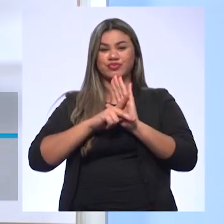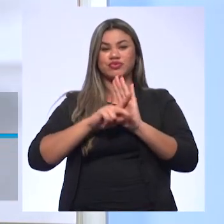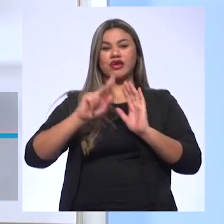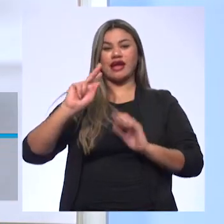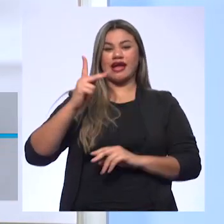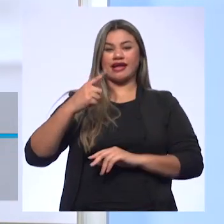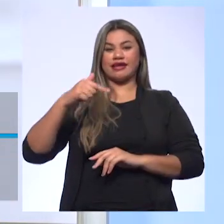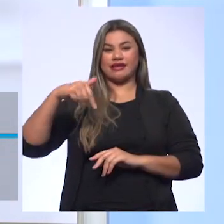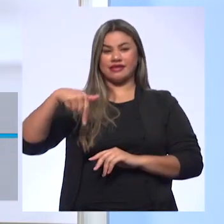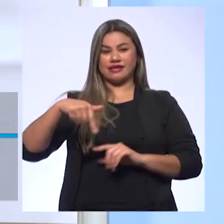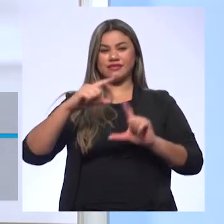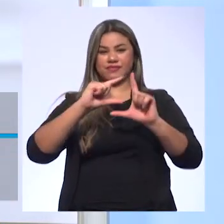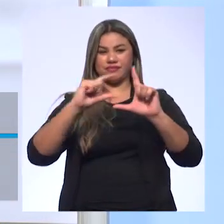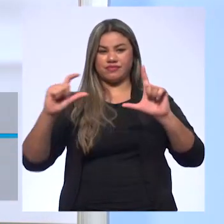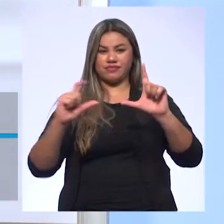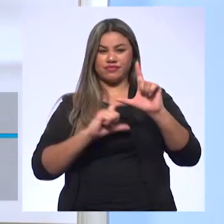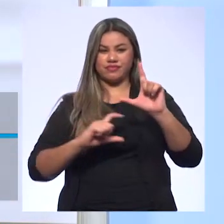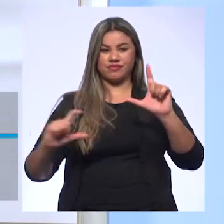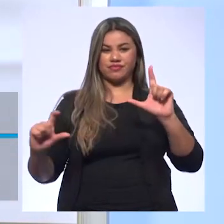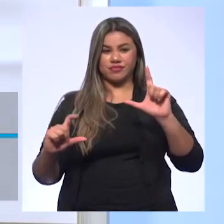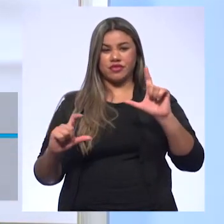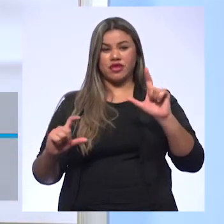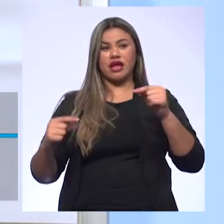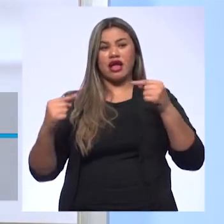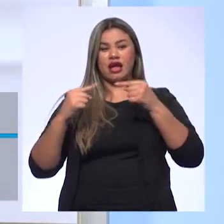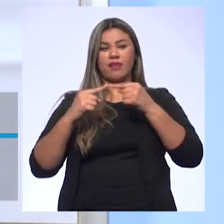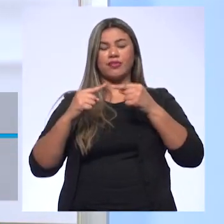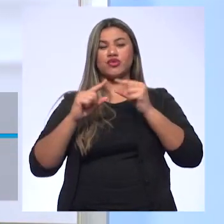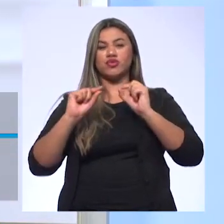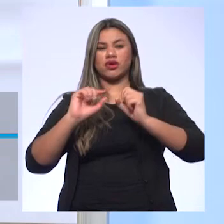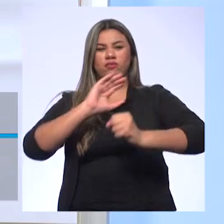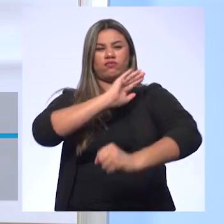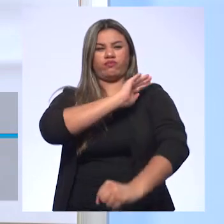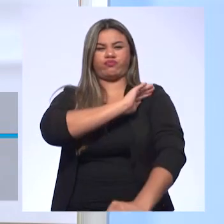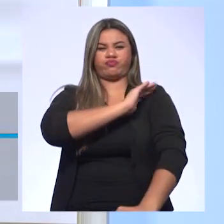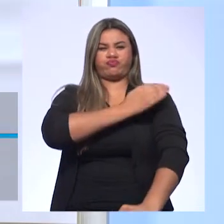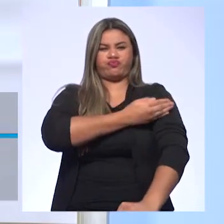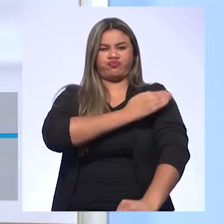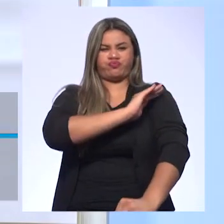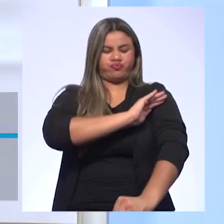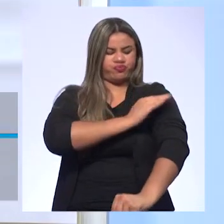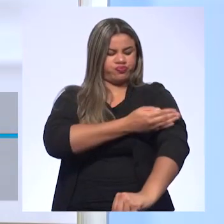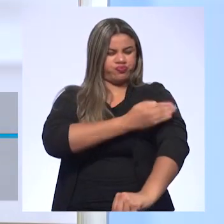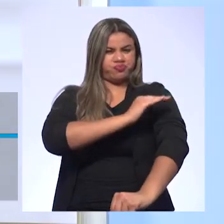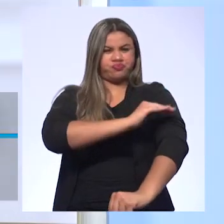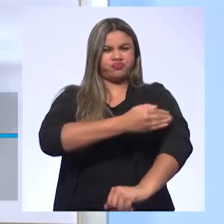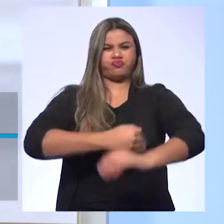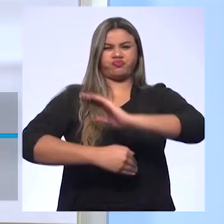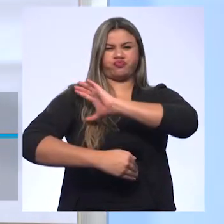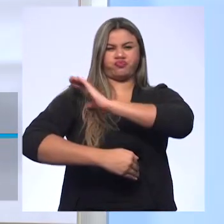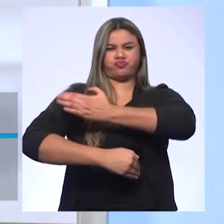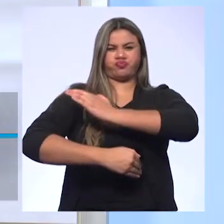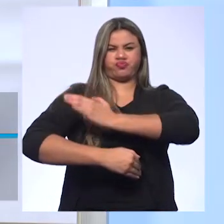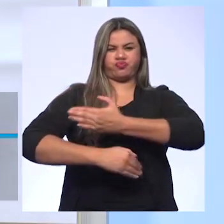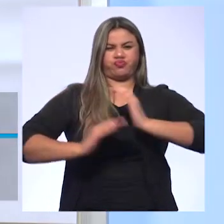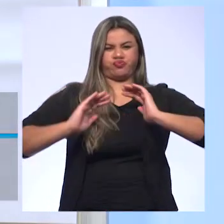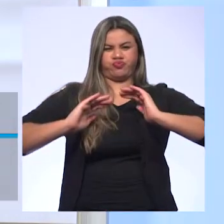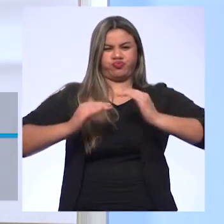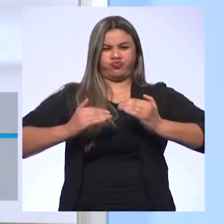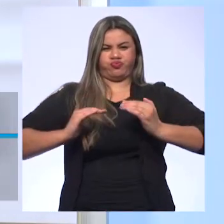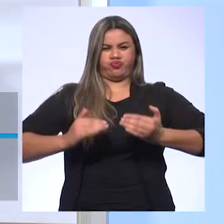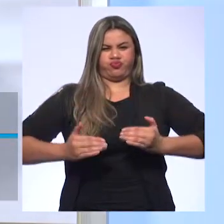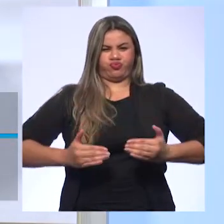bem explícito isso, que o desenhista ele faz esses músculos estriados que a gente tem, todos com detalhes de estrias